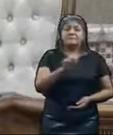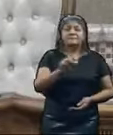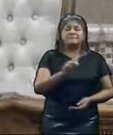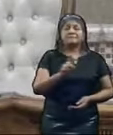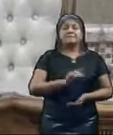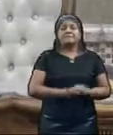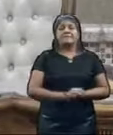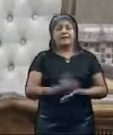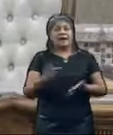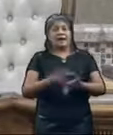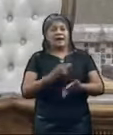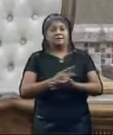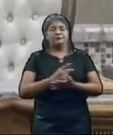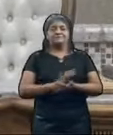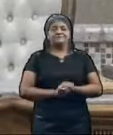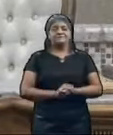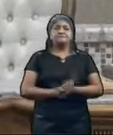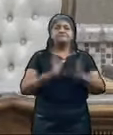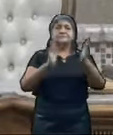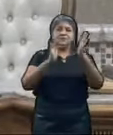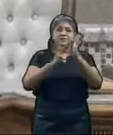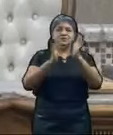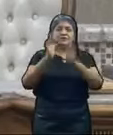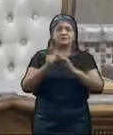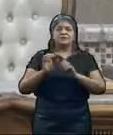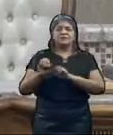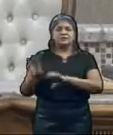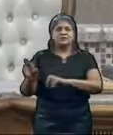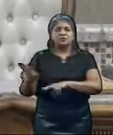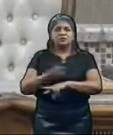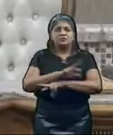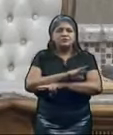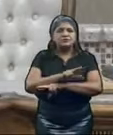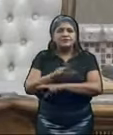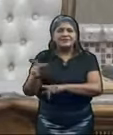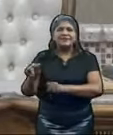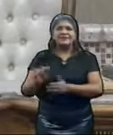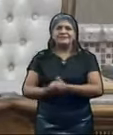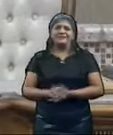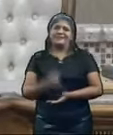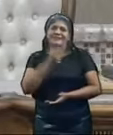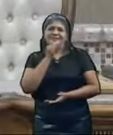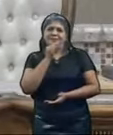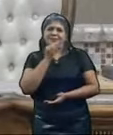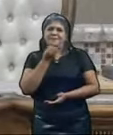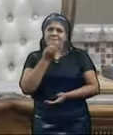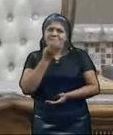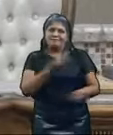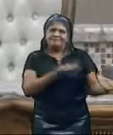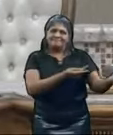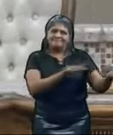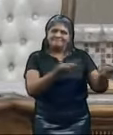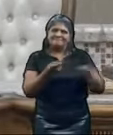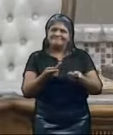trouxe para vocês uma realidade diferente Bem aventurado os humildes aqueles que falam atingir um objetivo